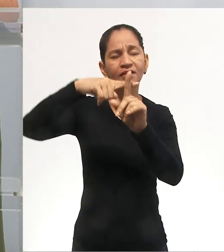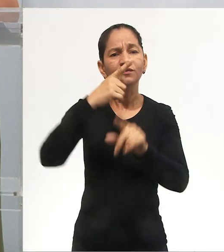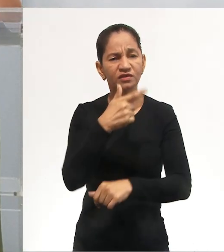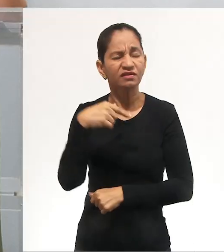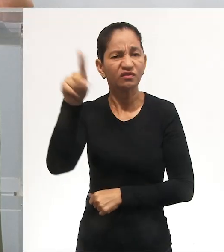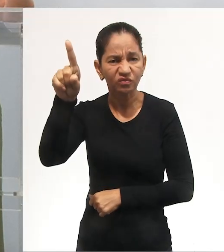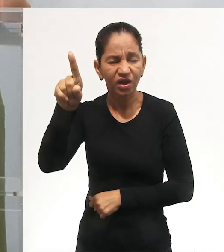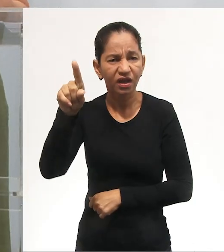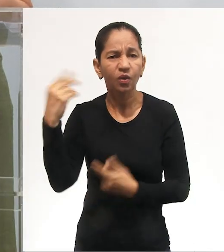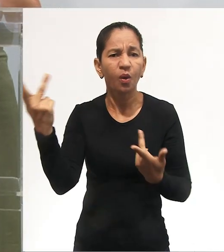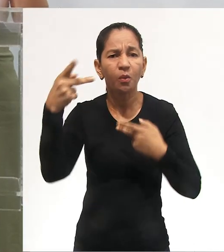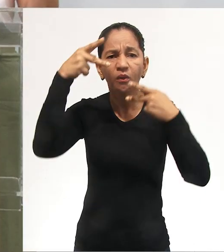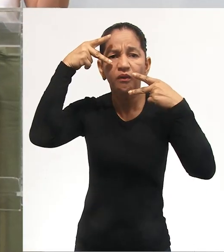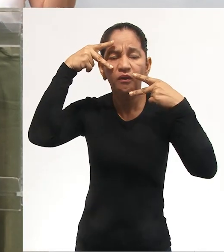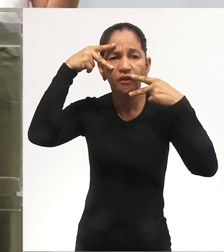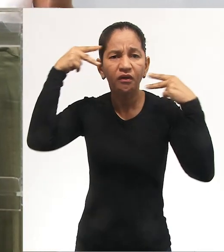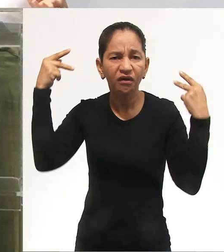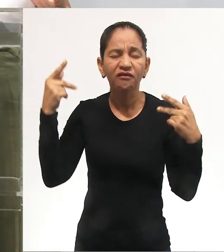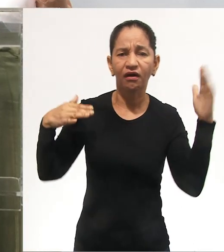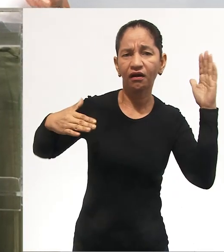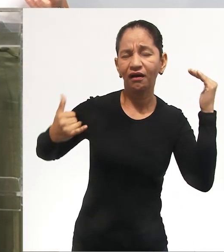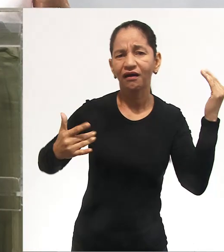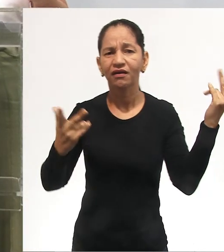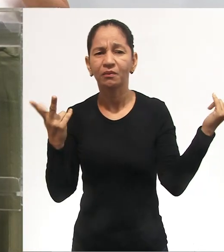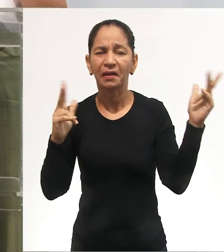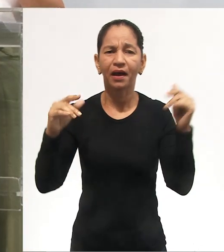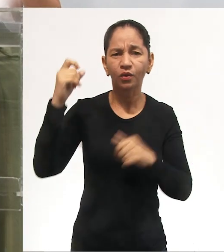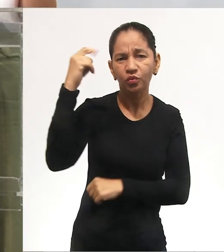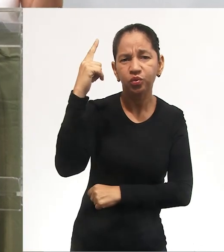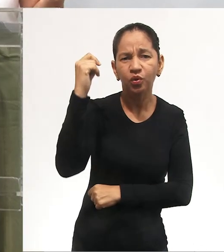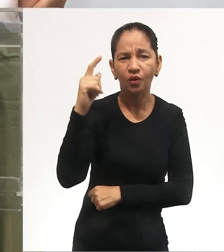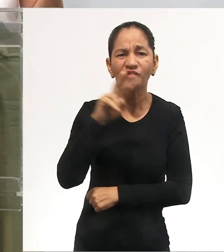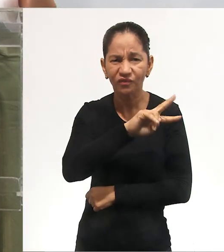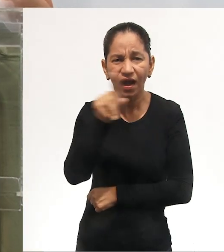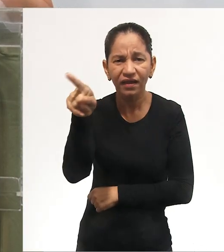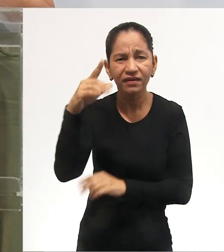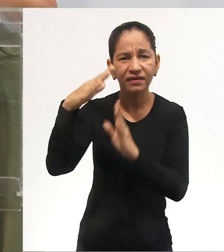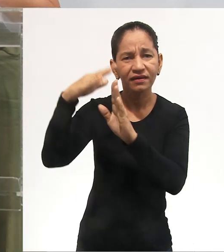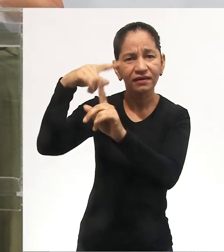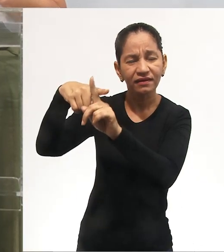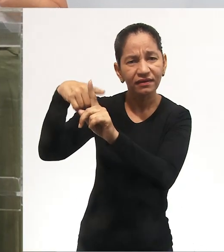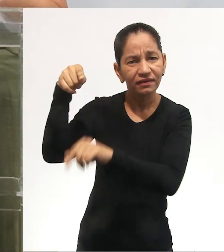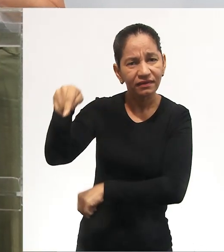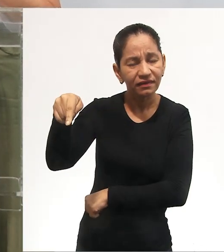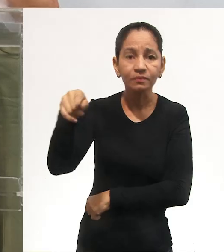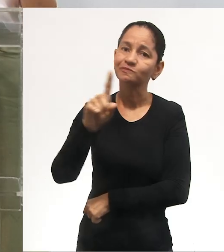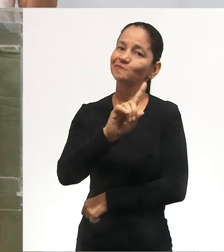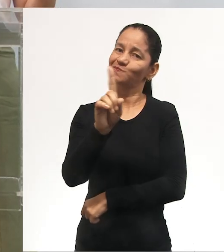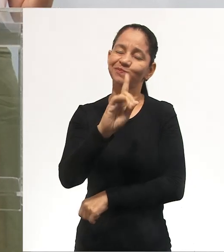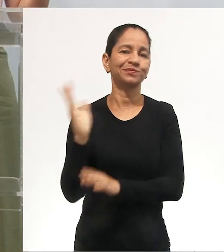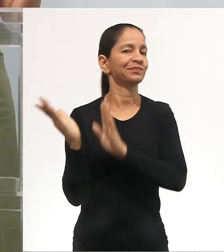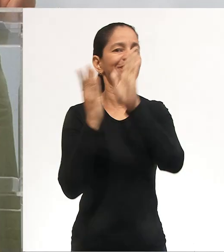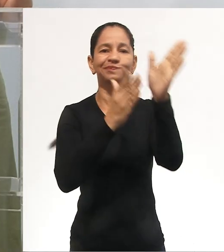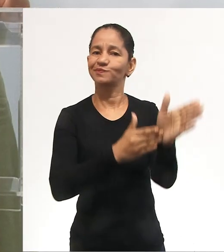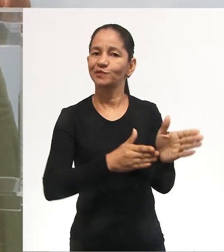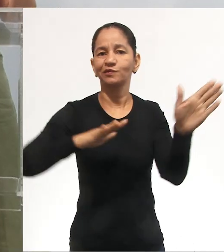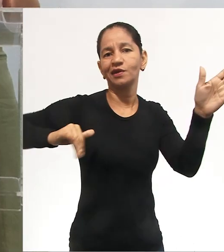Você não vai frequentar a igreja em trajes de banho, né? Porque não é adequado. Você também não vai,